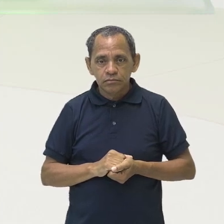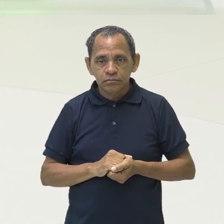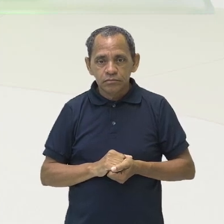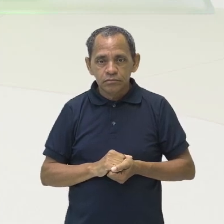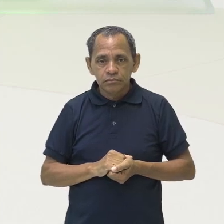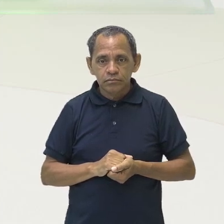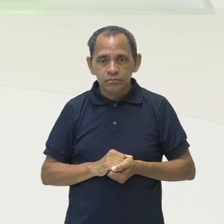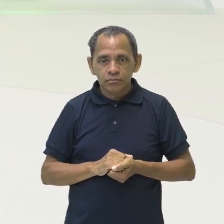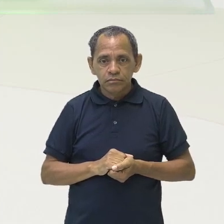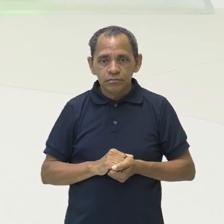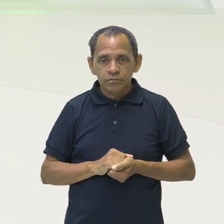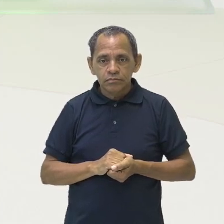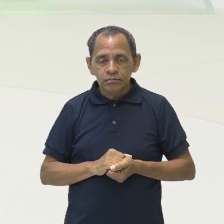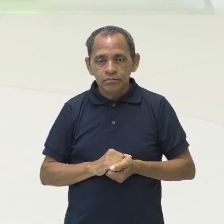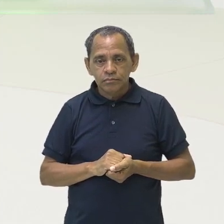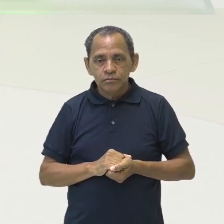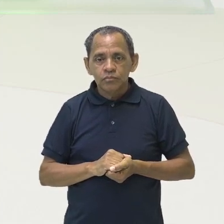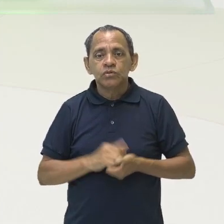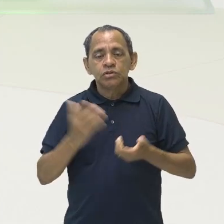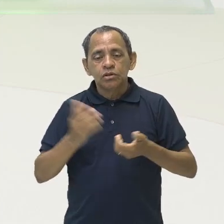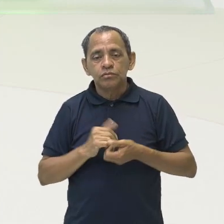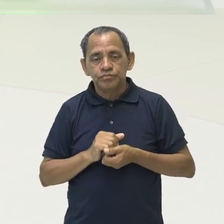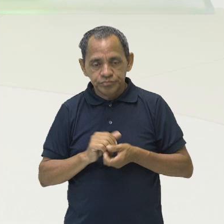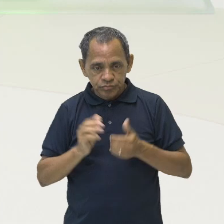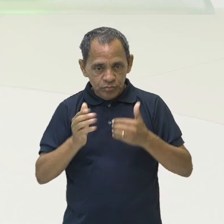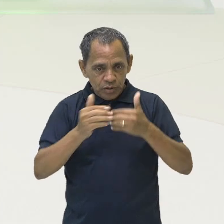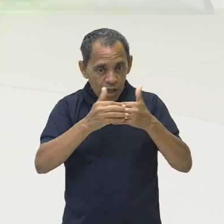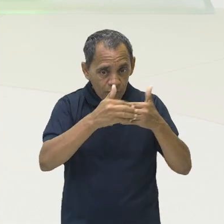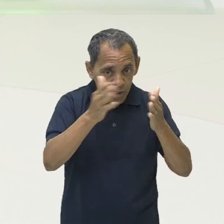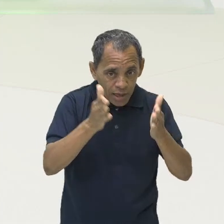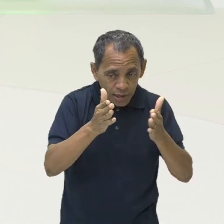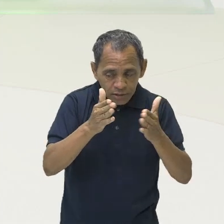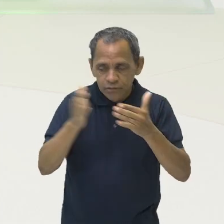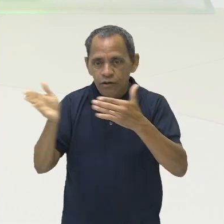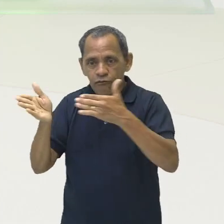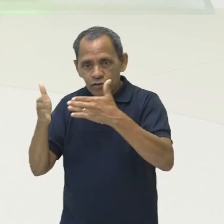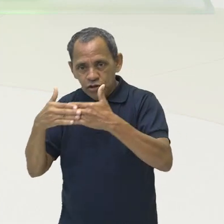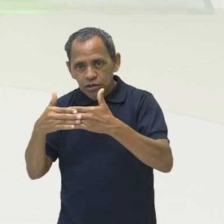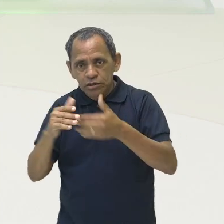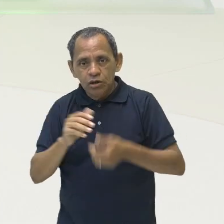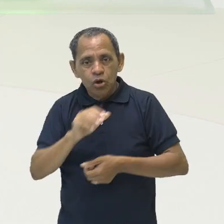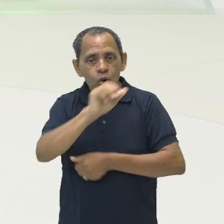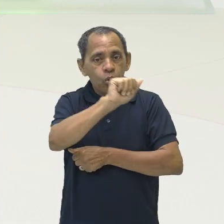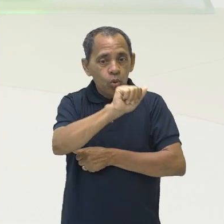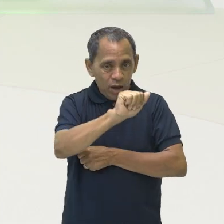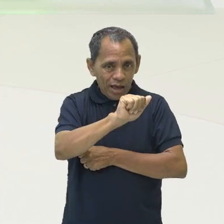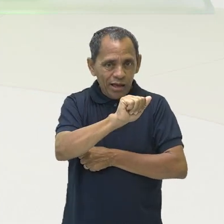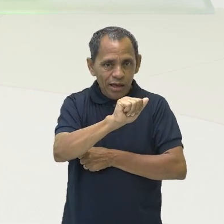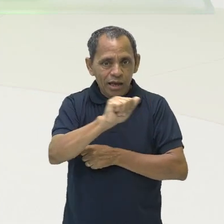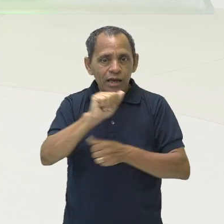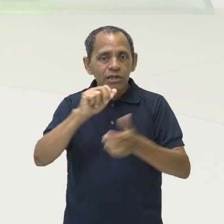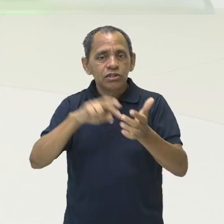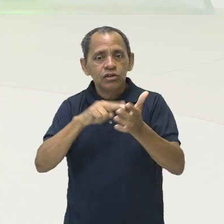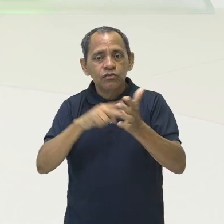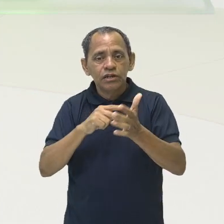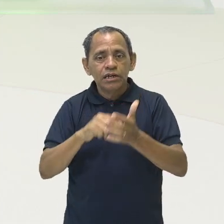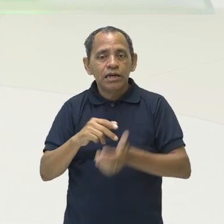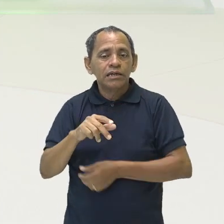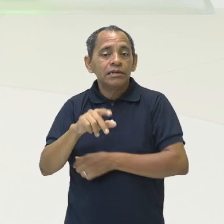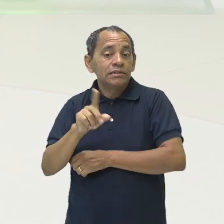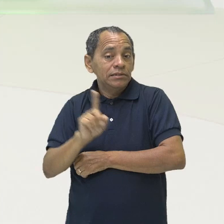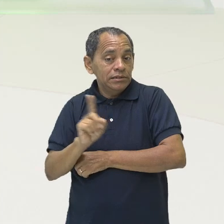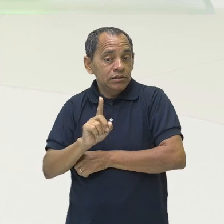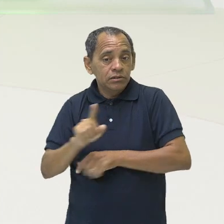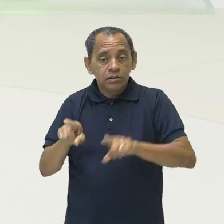a cadeia aberta, ou seja, não fechada. Esse A significa não. Então, ela também pode ser chamada de alifática. Sempre